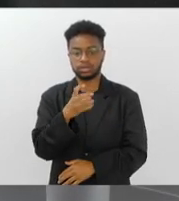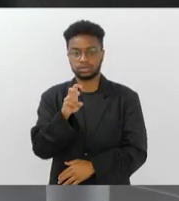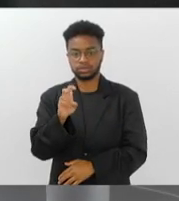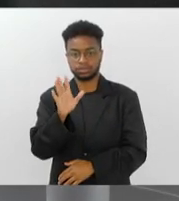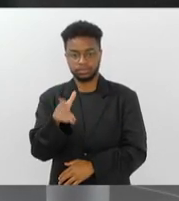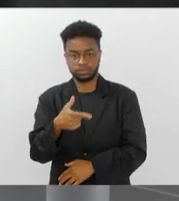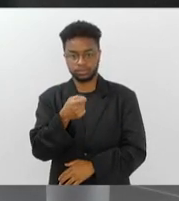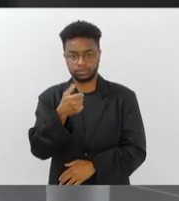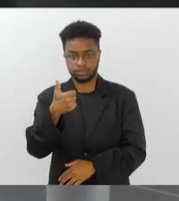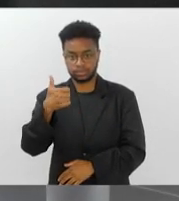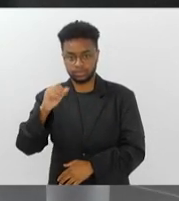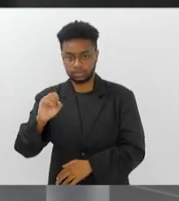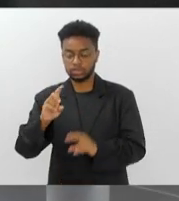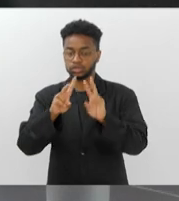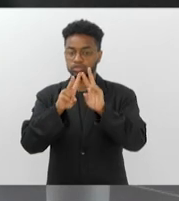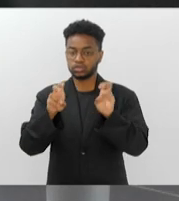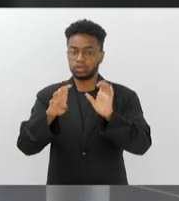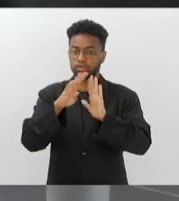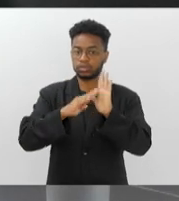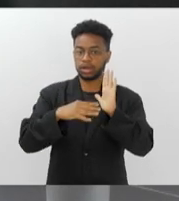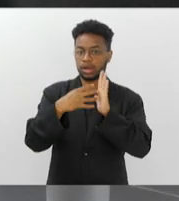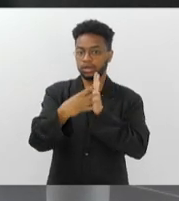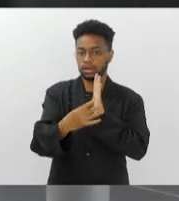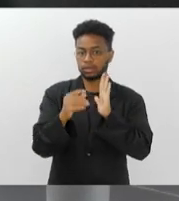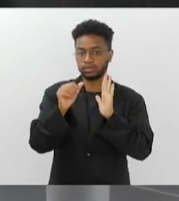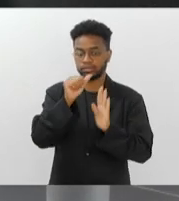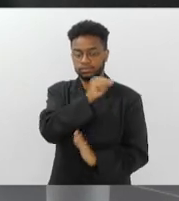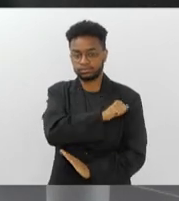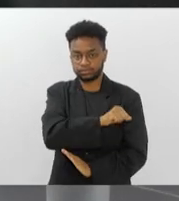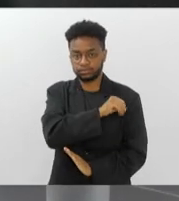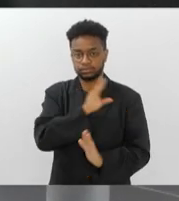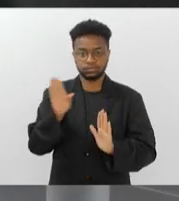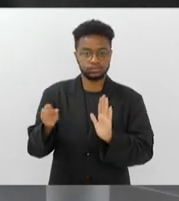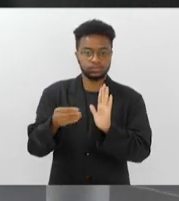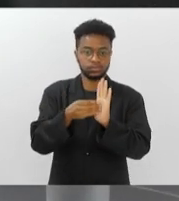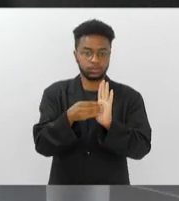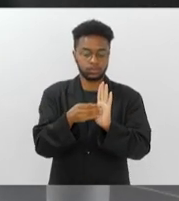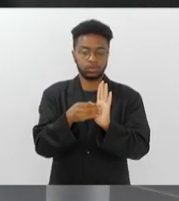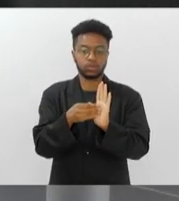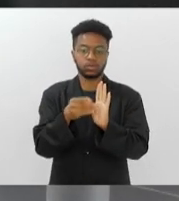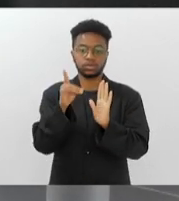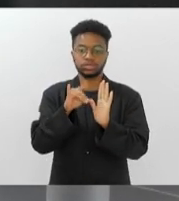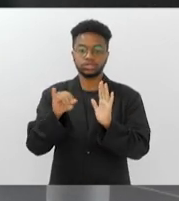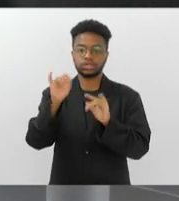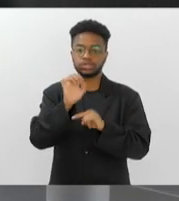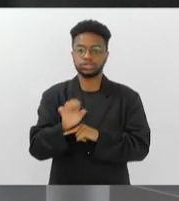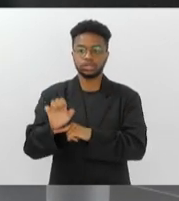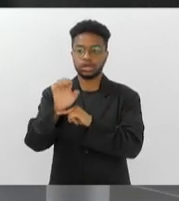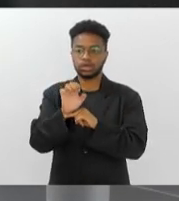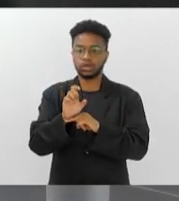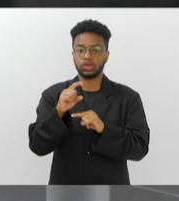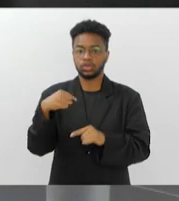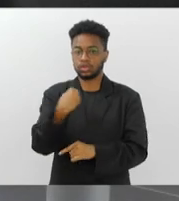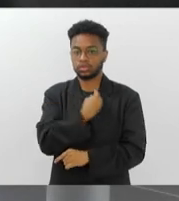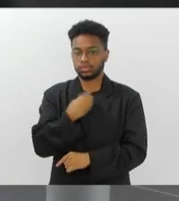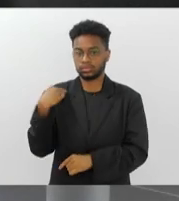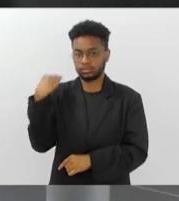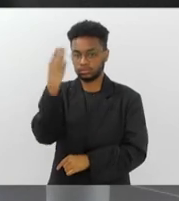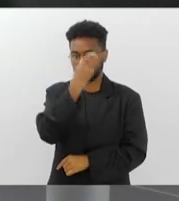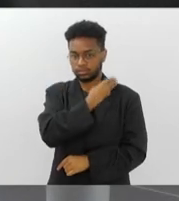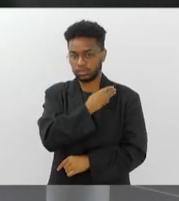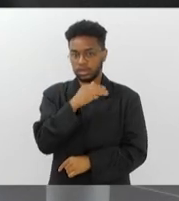legislação relativa às datas comemorativas no estado do Rio de Janeiro para incluir no calendário Oficial do Estado do Rio de Janeiro o dia Estadual de Nossa Senhora Aparecida ser